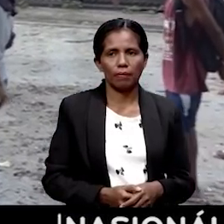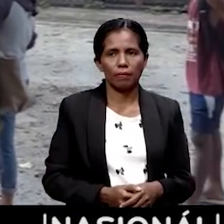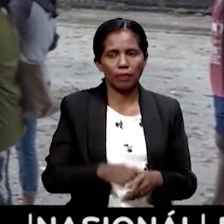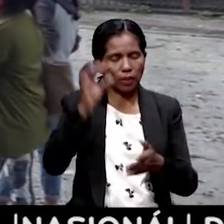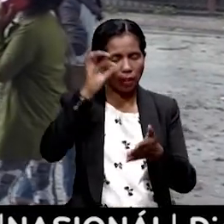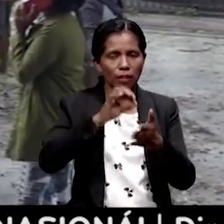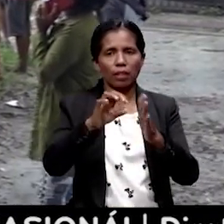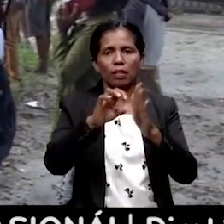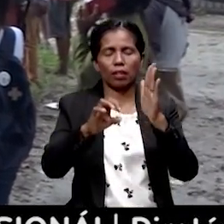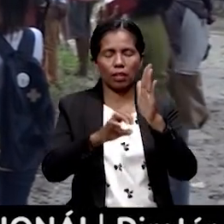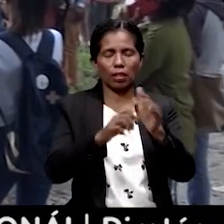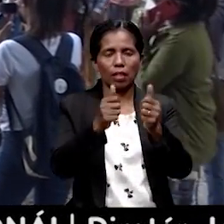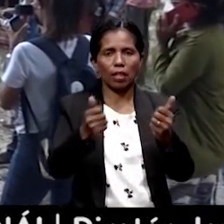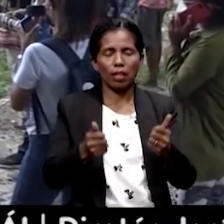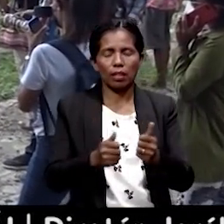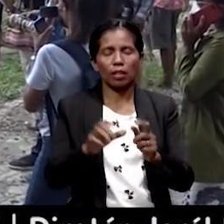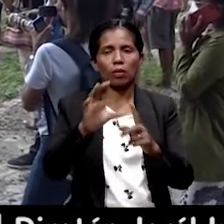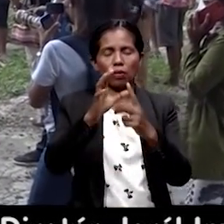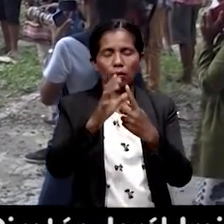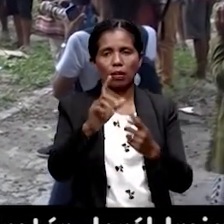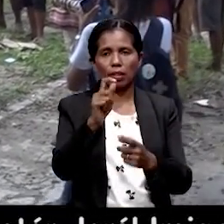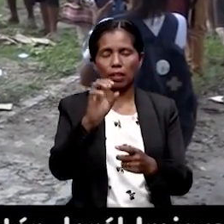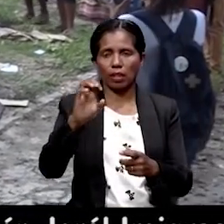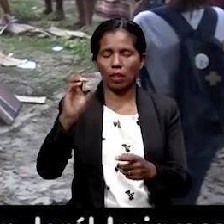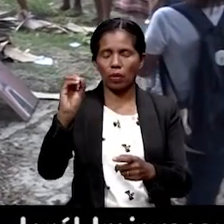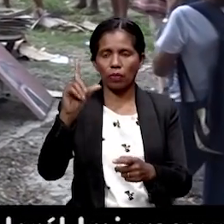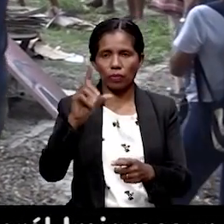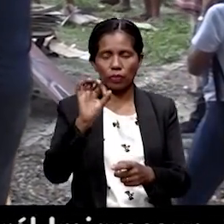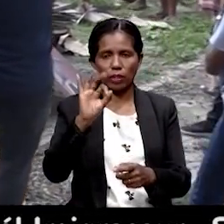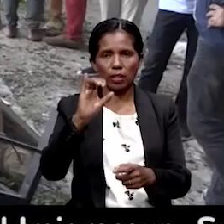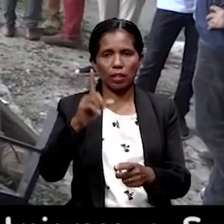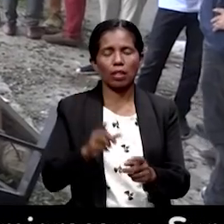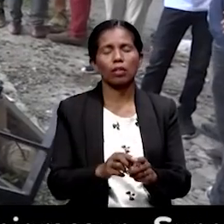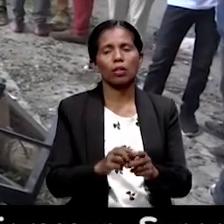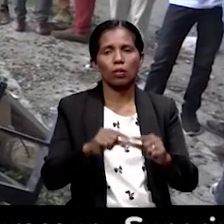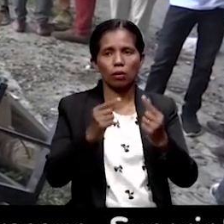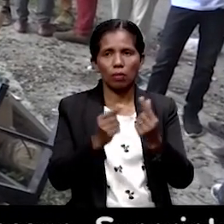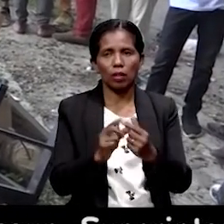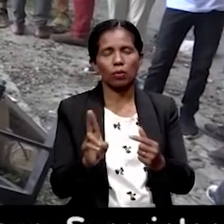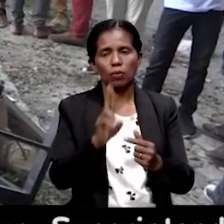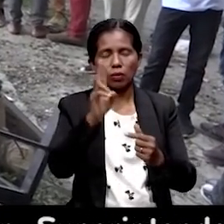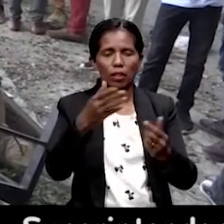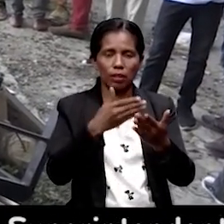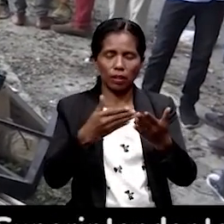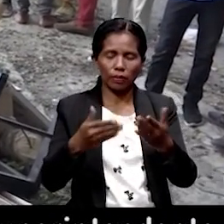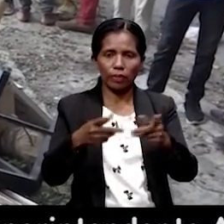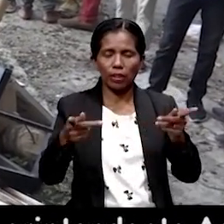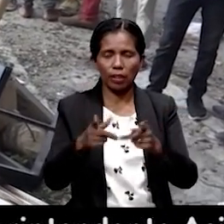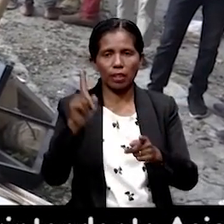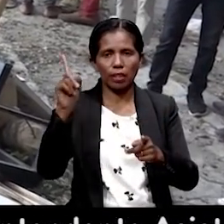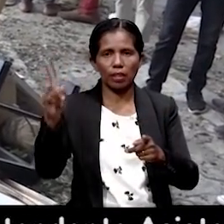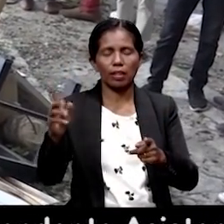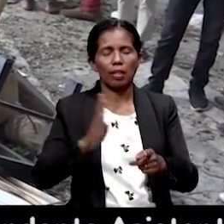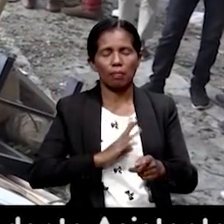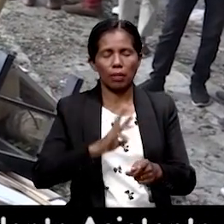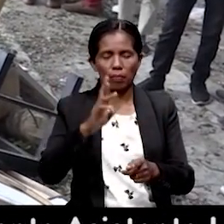Secretário Estado Arte e Cultura Teófilo Caldas, o suba Grupo Arte Moris atuba utiliza provisório armazém ida, nebe localiza e